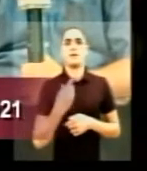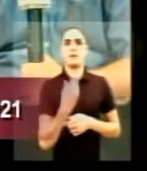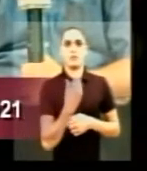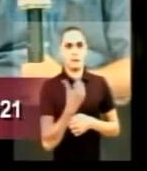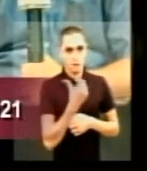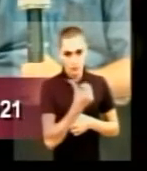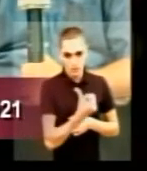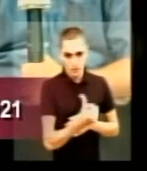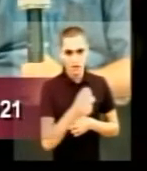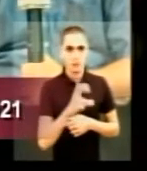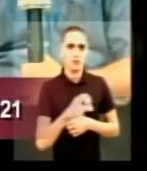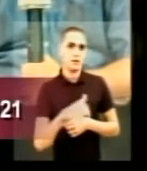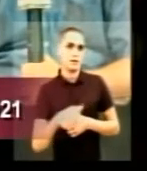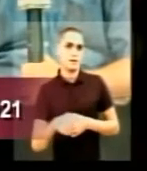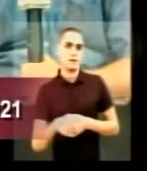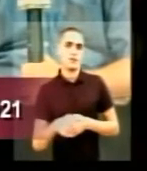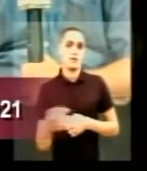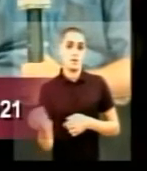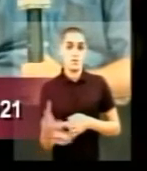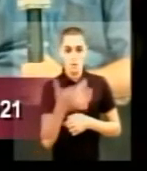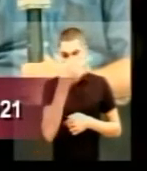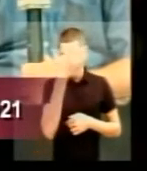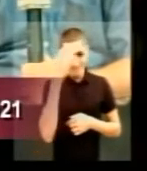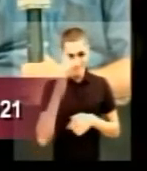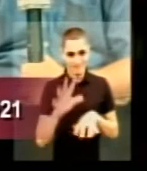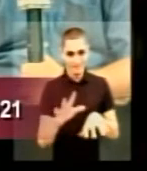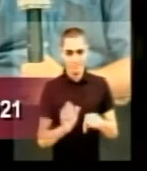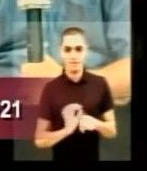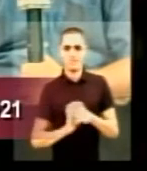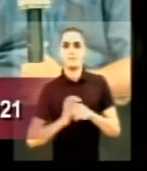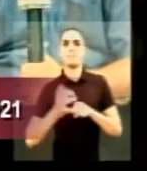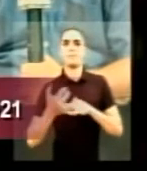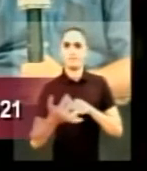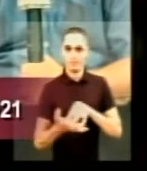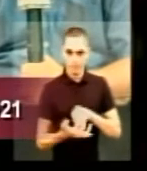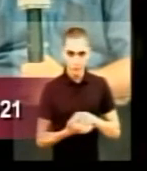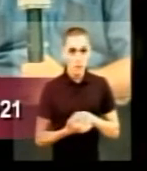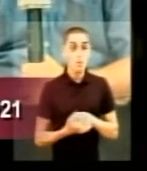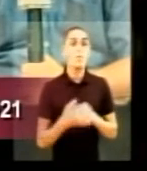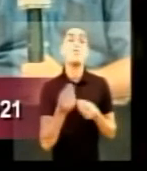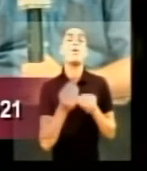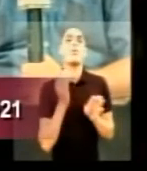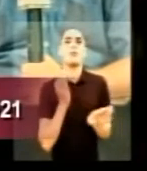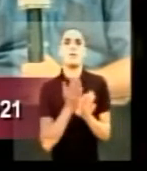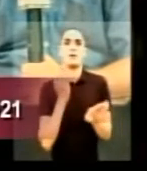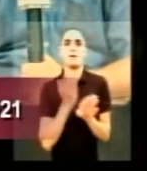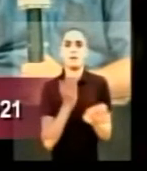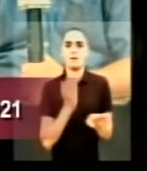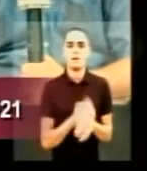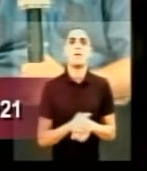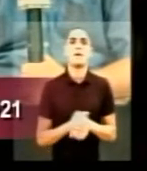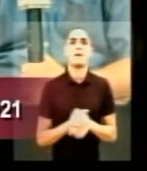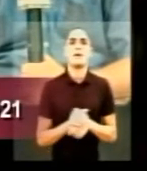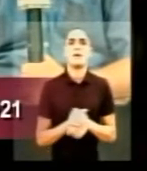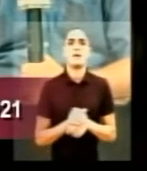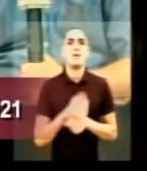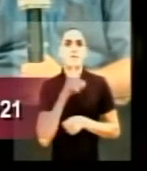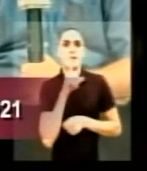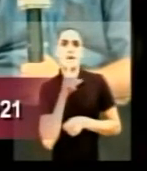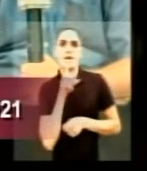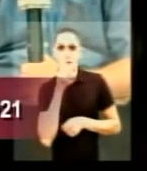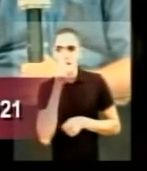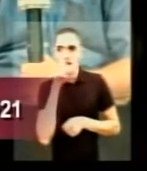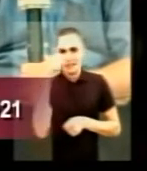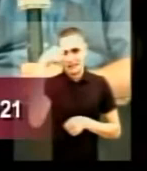657 casos novos, sendo estes diagnósticos feitos, na grande maioria dos casos, pelo exame